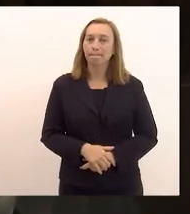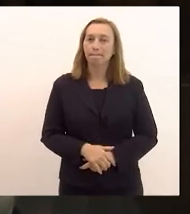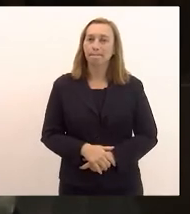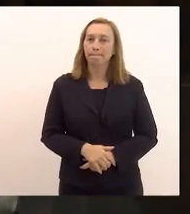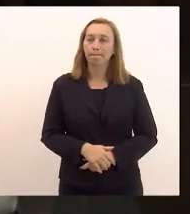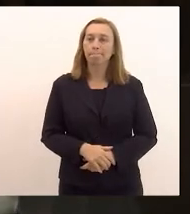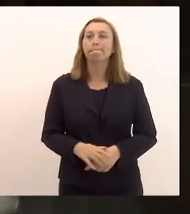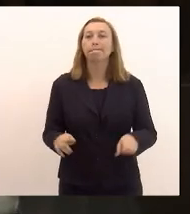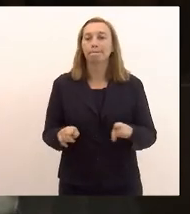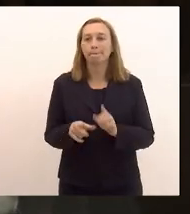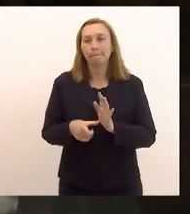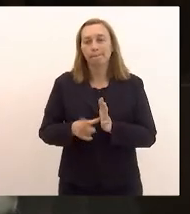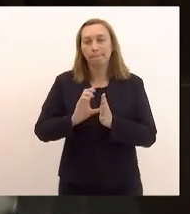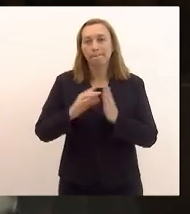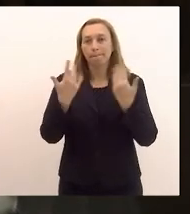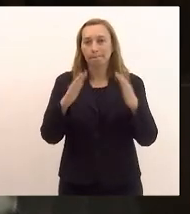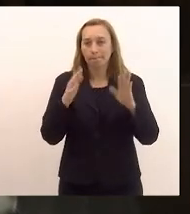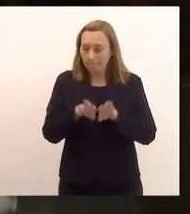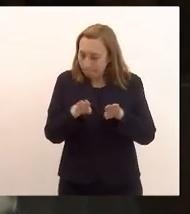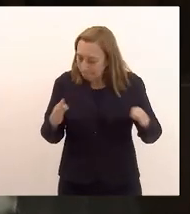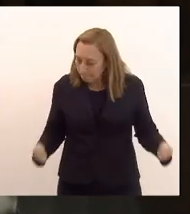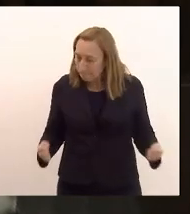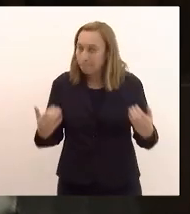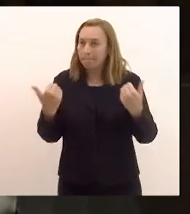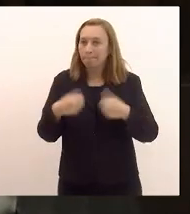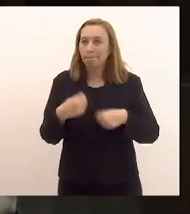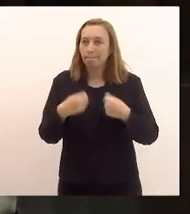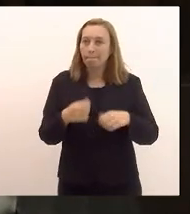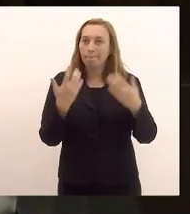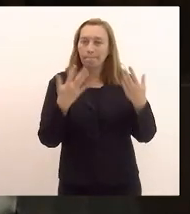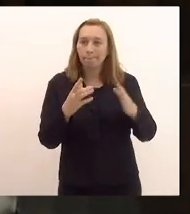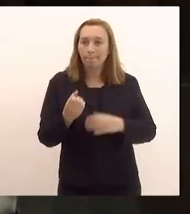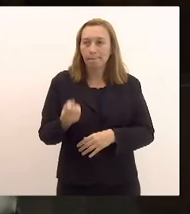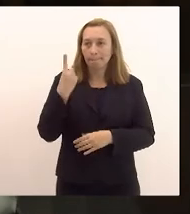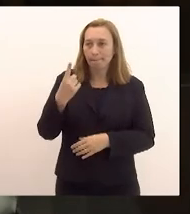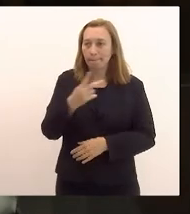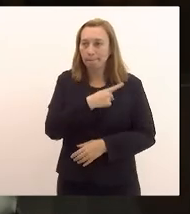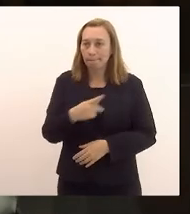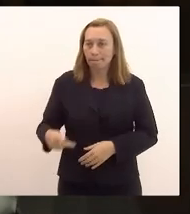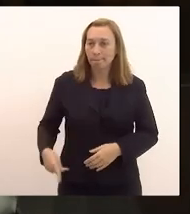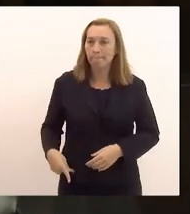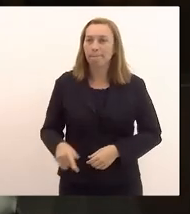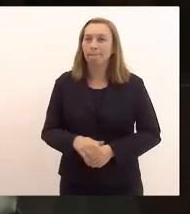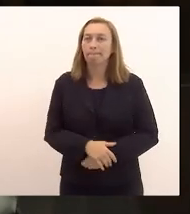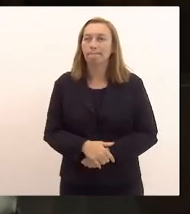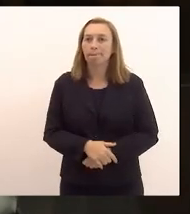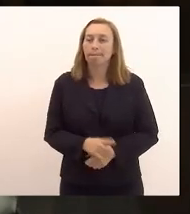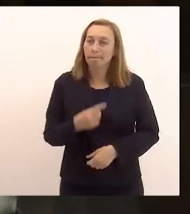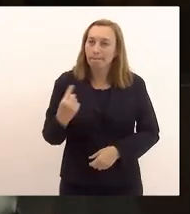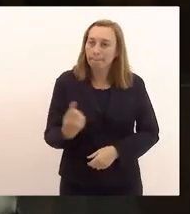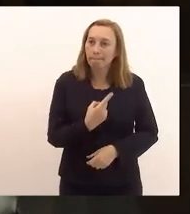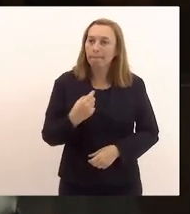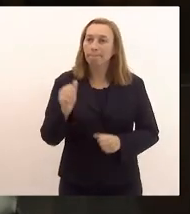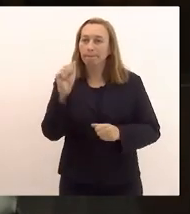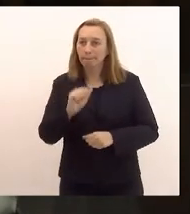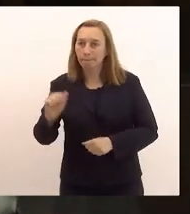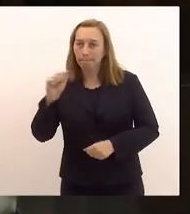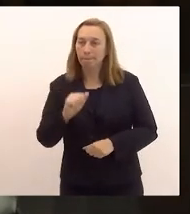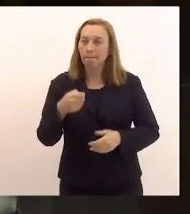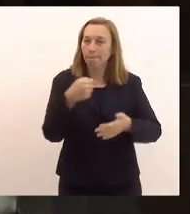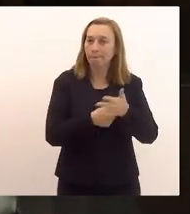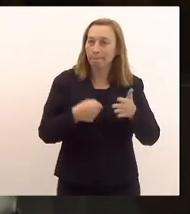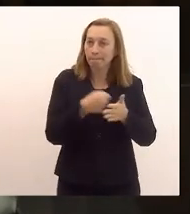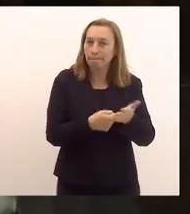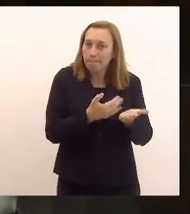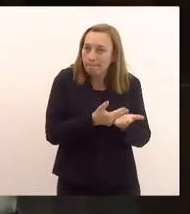e antes saudar a mesa também eu preciso saudar ex-presidentes e presidente da nossa Associação porque a